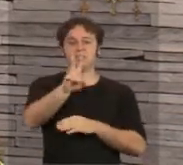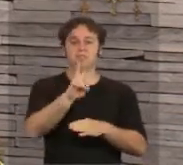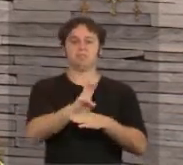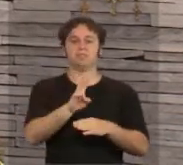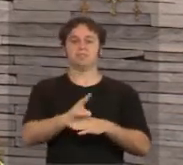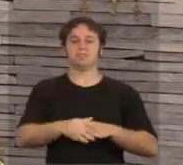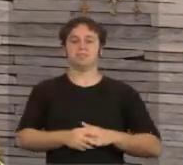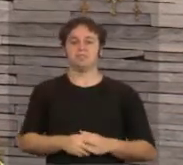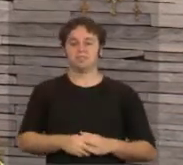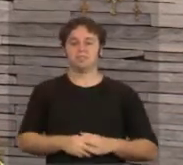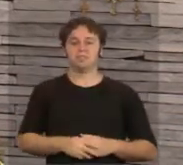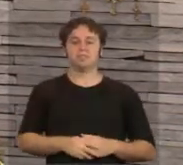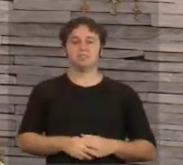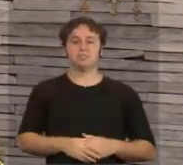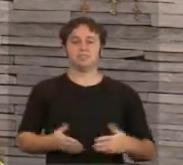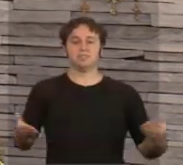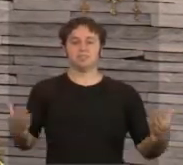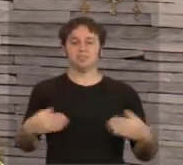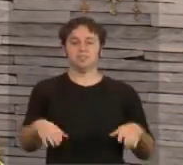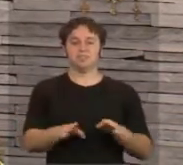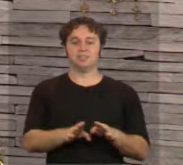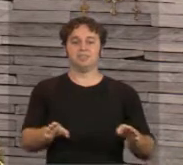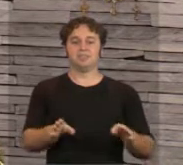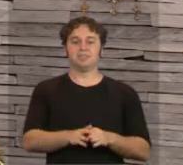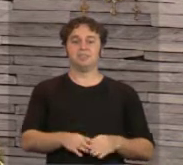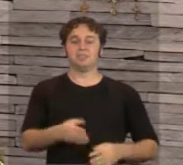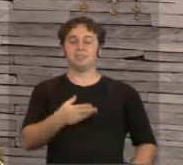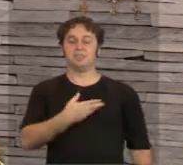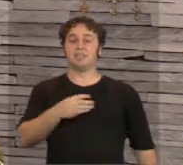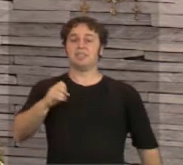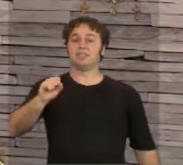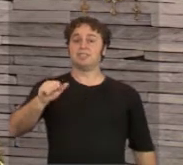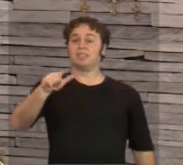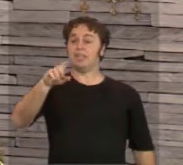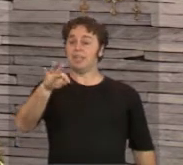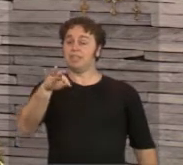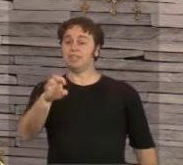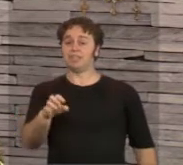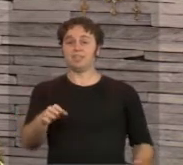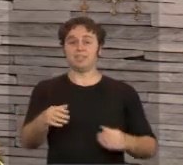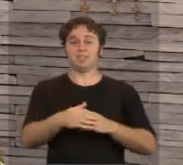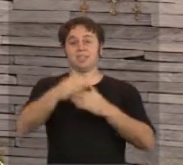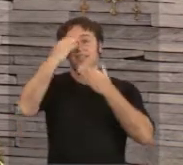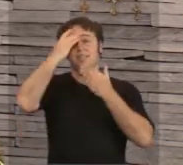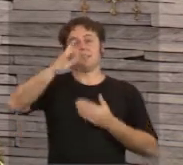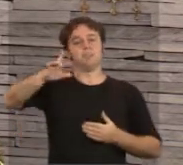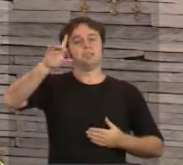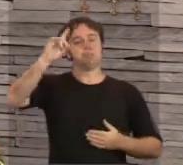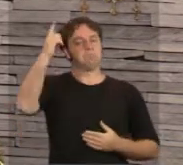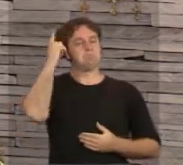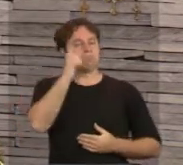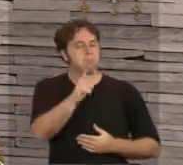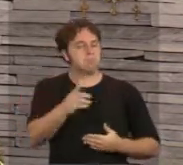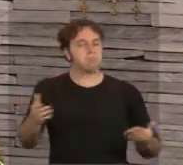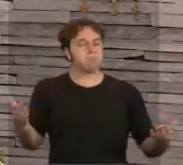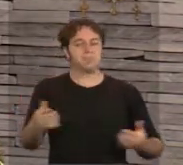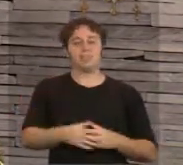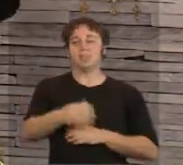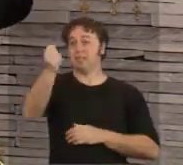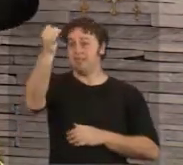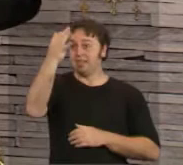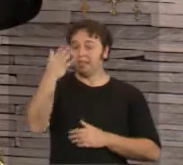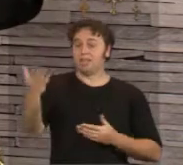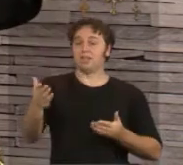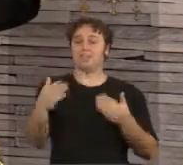proteja. Esta intenção é da Miriam Salete, que está rezando em ação de graças. Ela alcançou uma graça e agora partilha